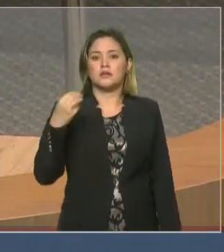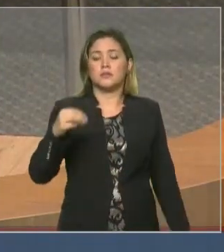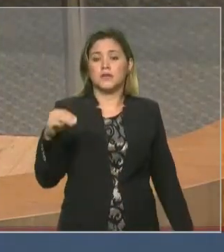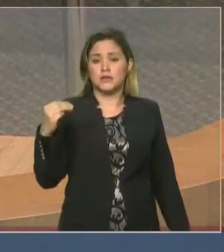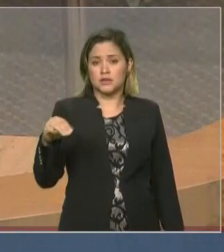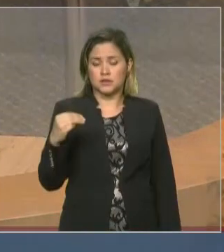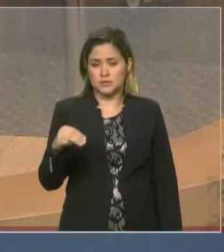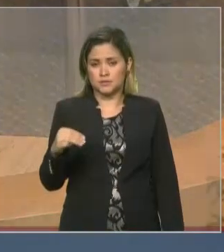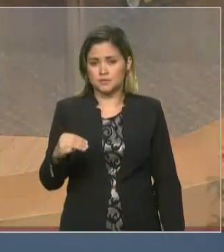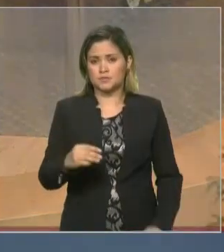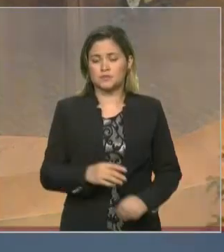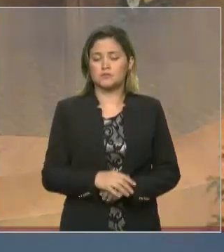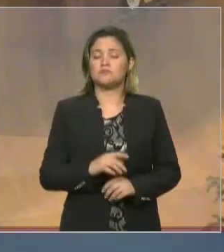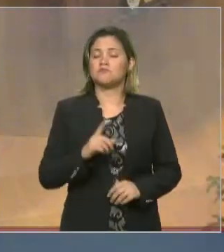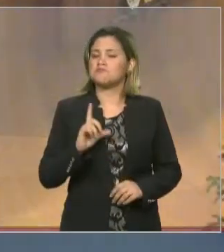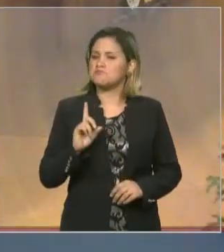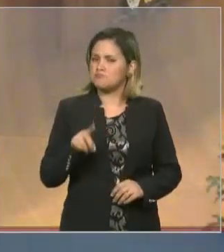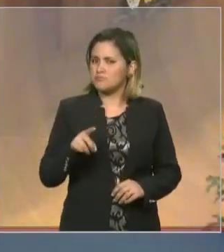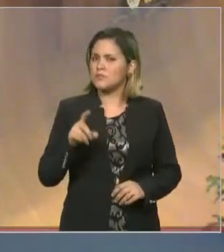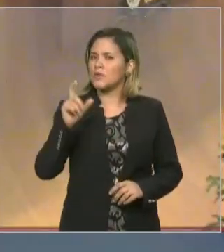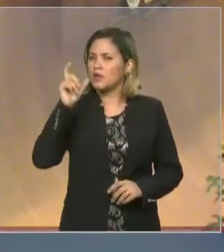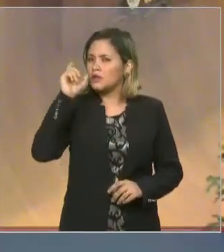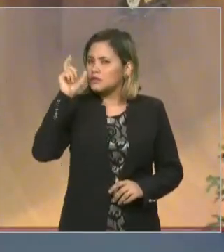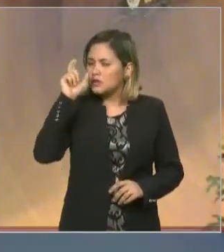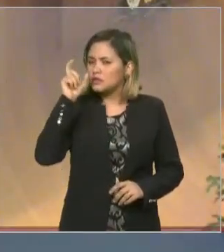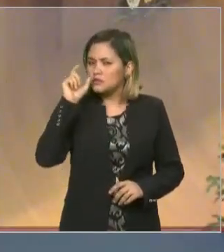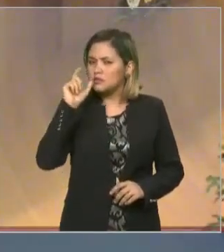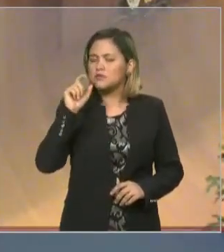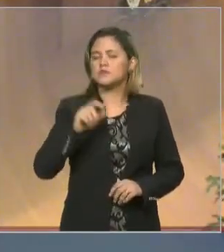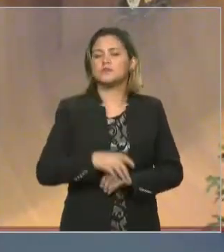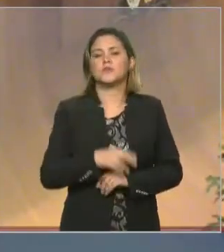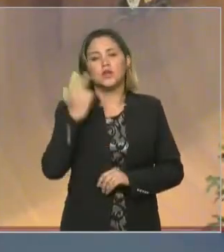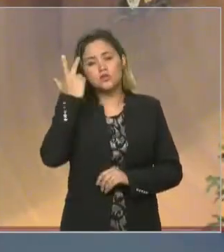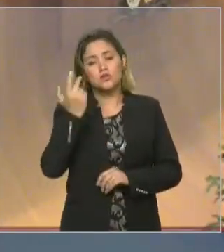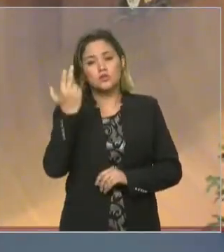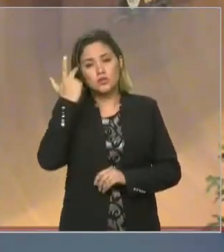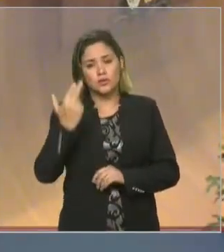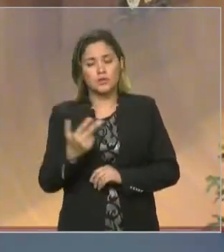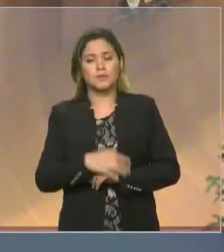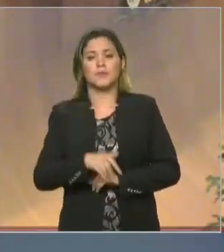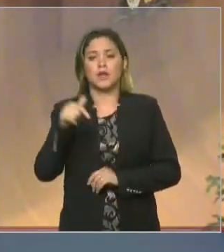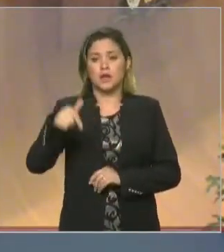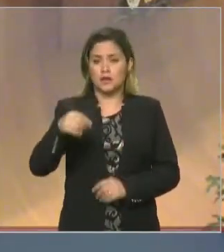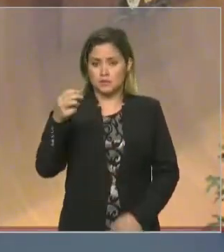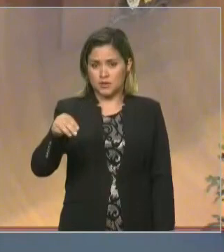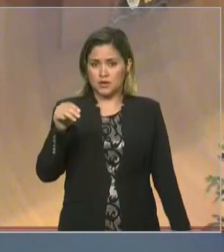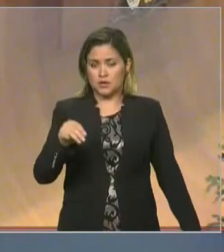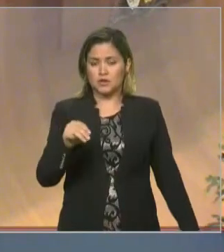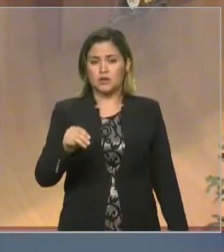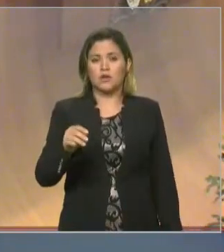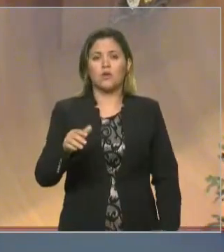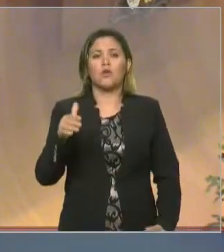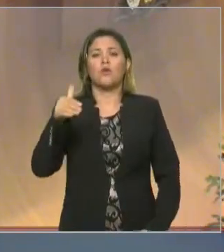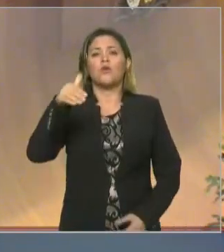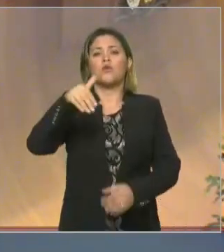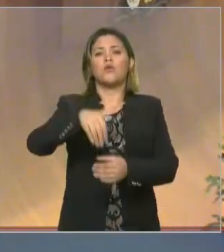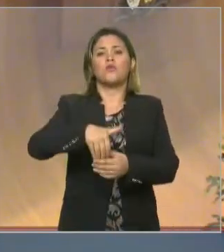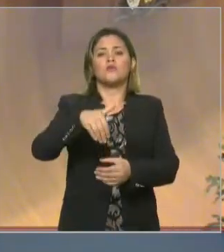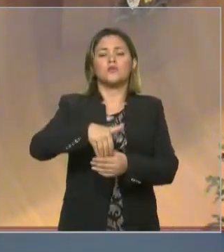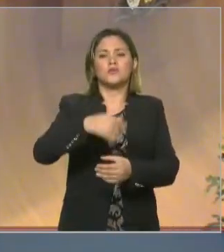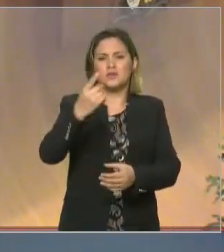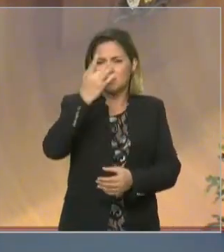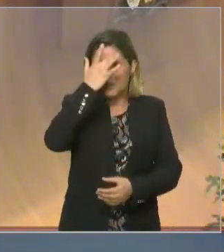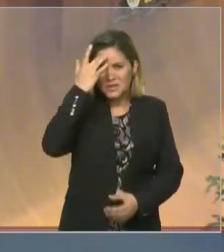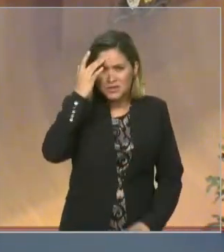interessante esse episódio histórico, senhor presidente, foi eleito um cidadão que nunca